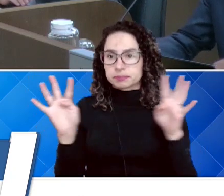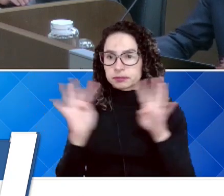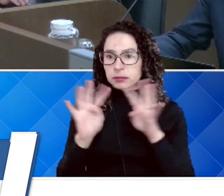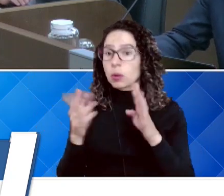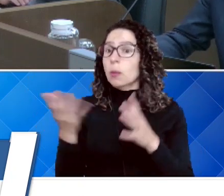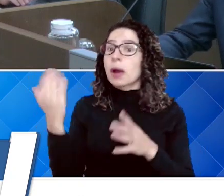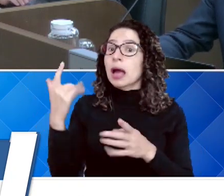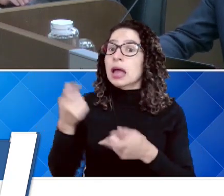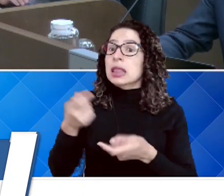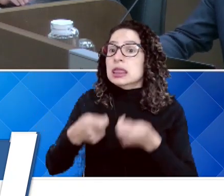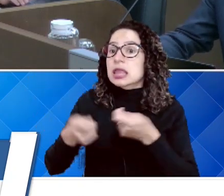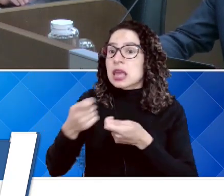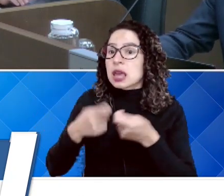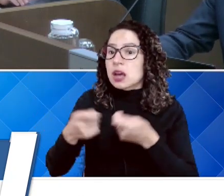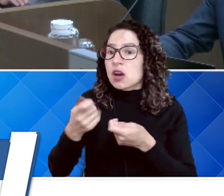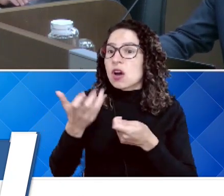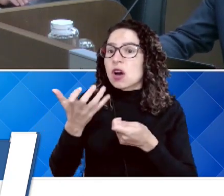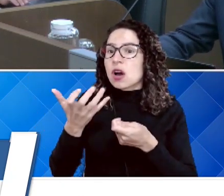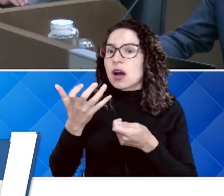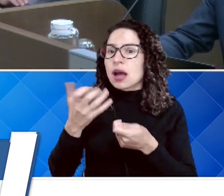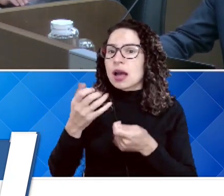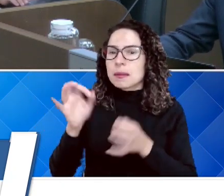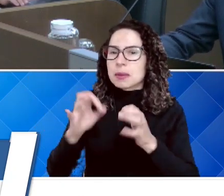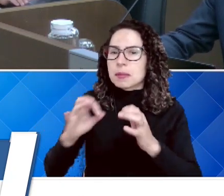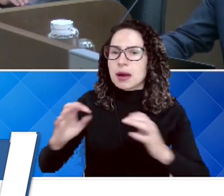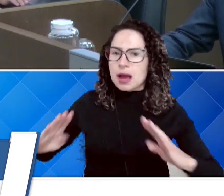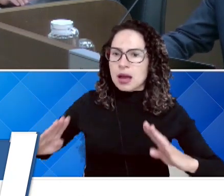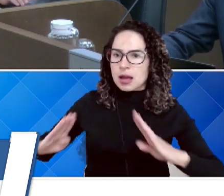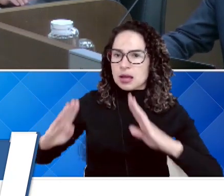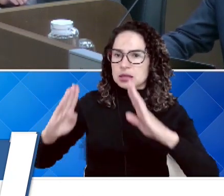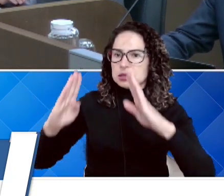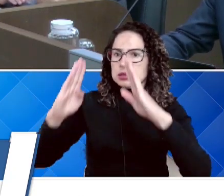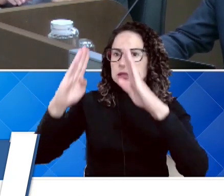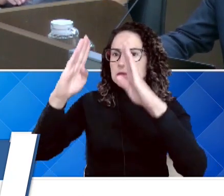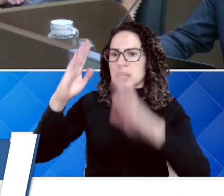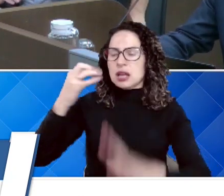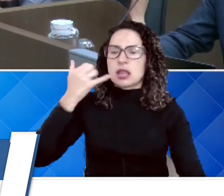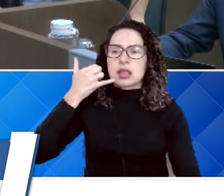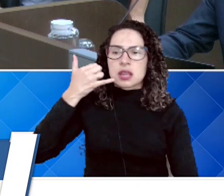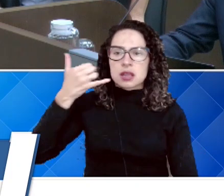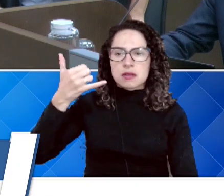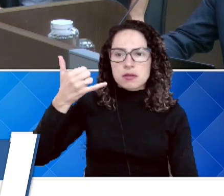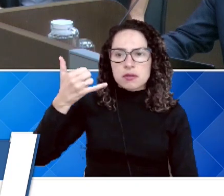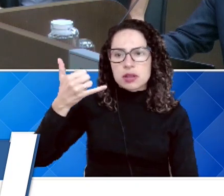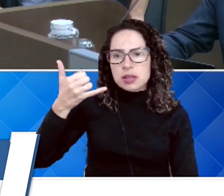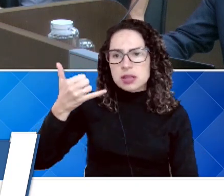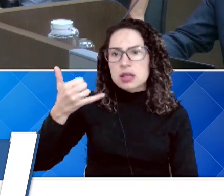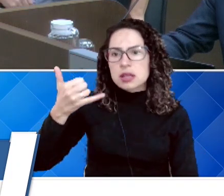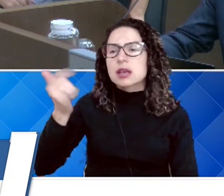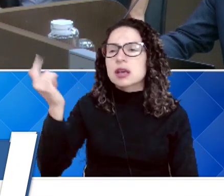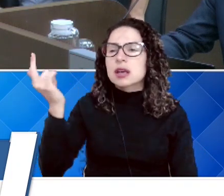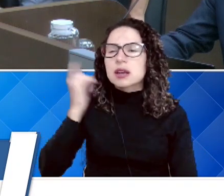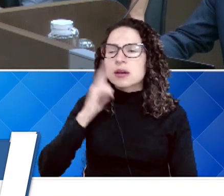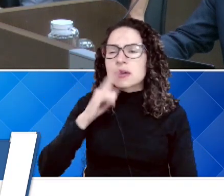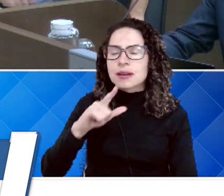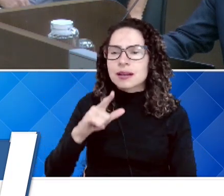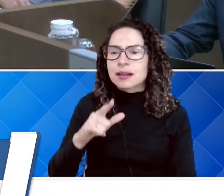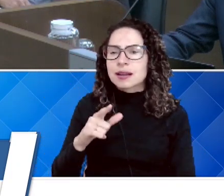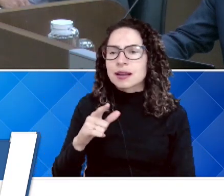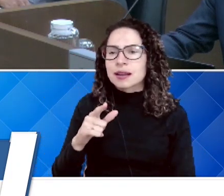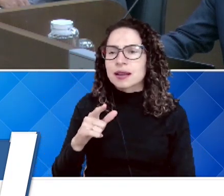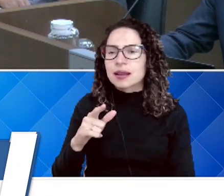dele, botar uma baita de uma antena de telefonia celular e ganhar o